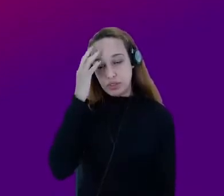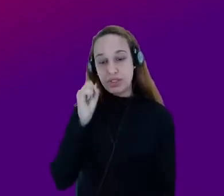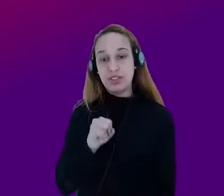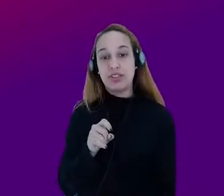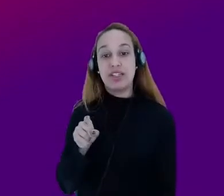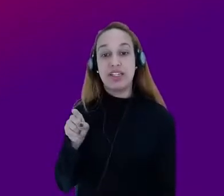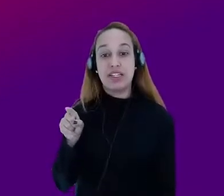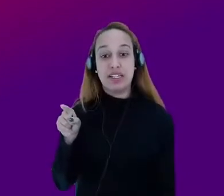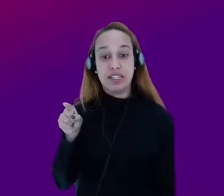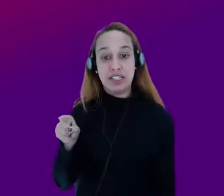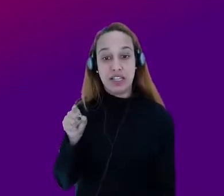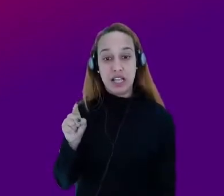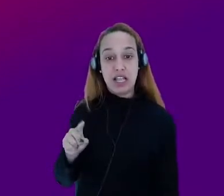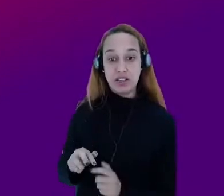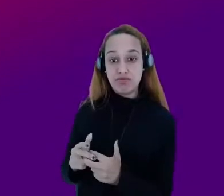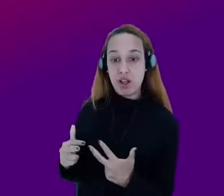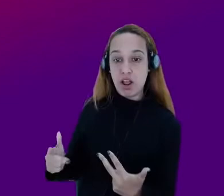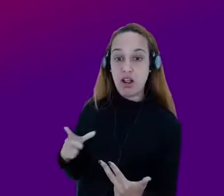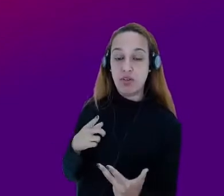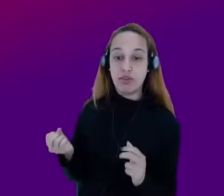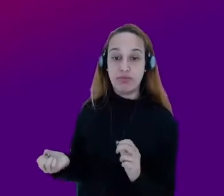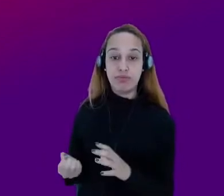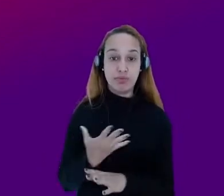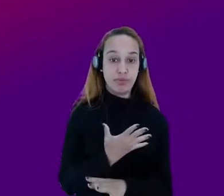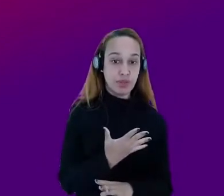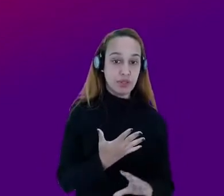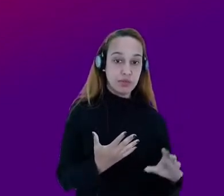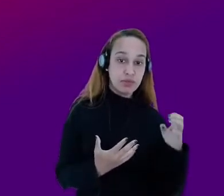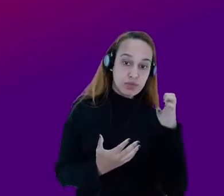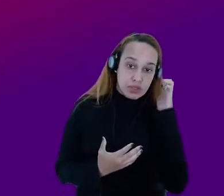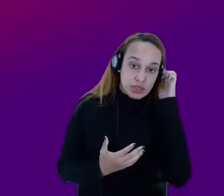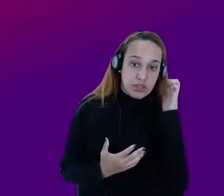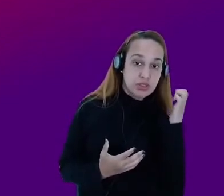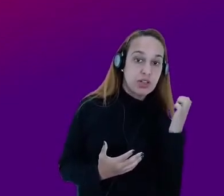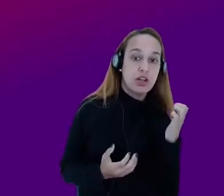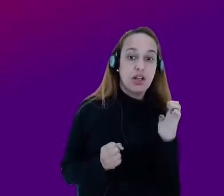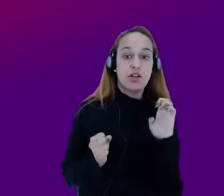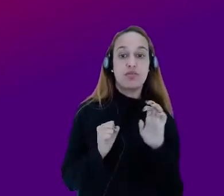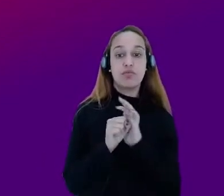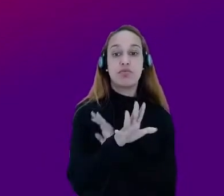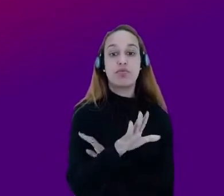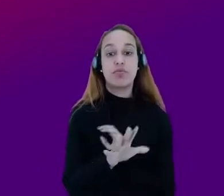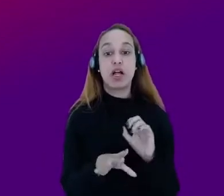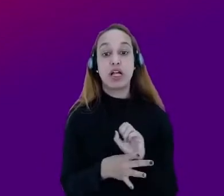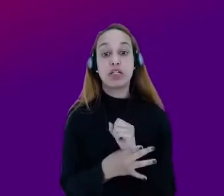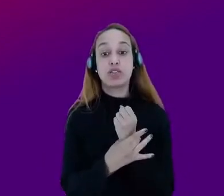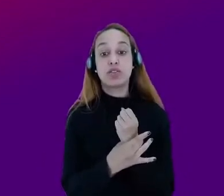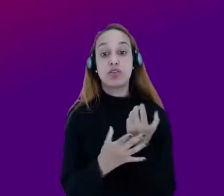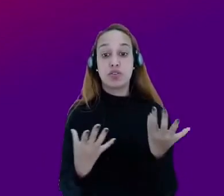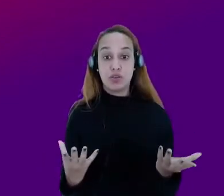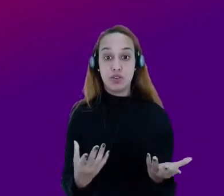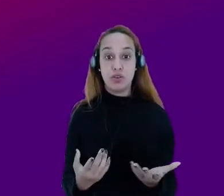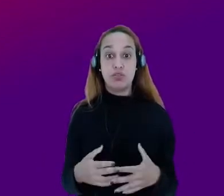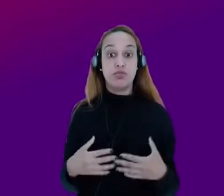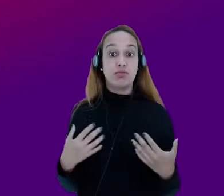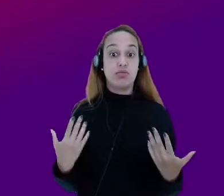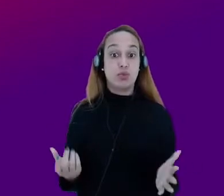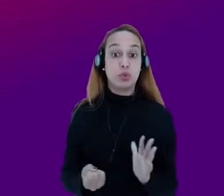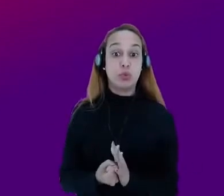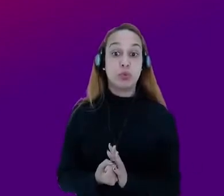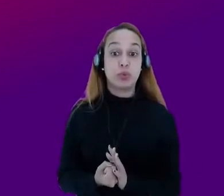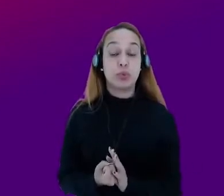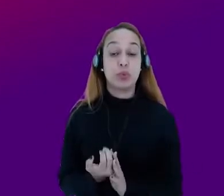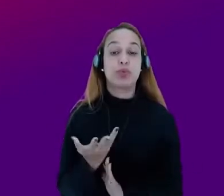eletrodoméstico, ele já manda uma mensagem para o seu aplicativo no seu celular, já manda uma mensagem para a sua seguradora. Imagina que quantos